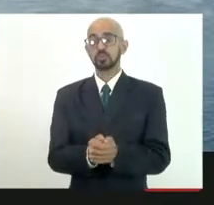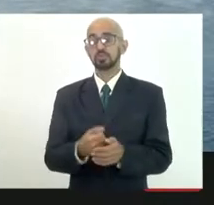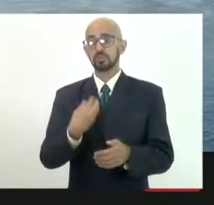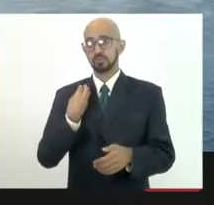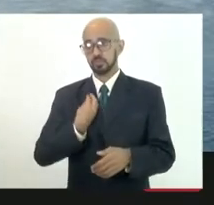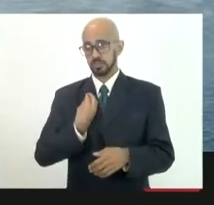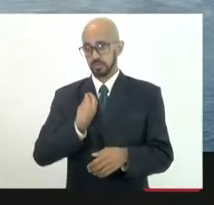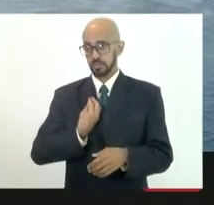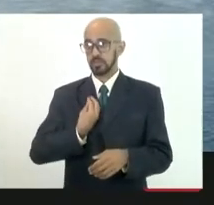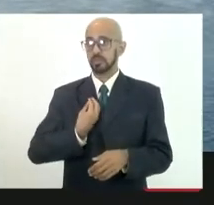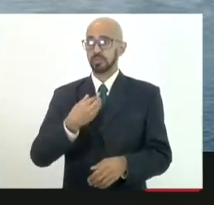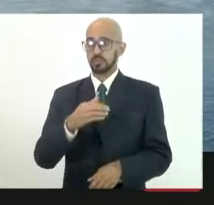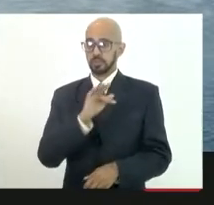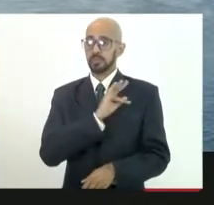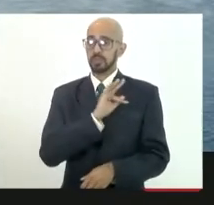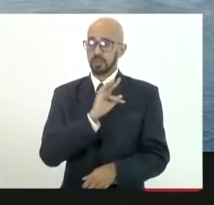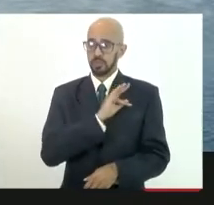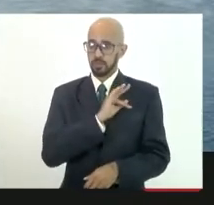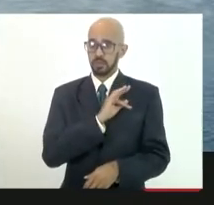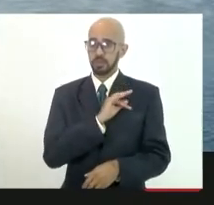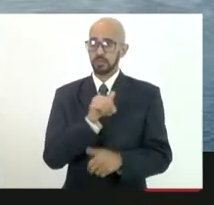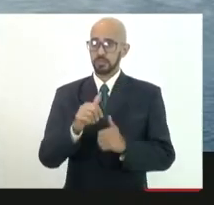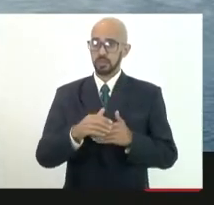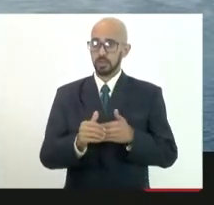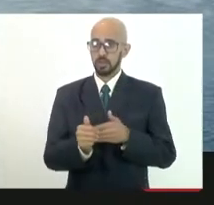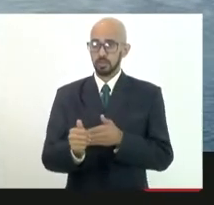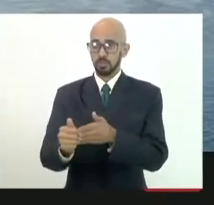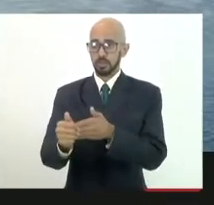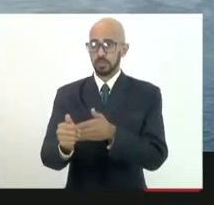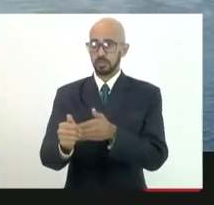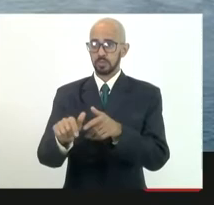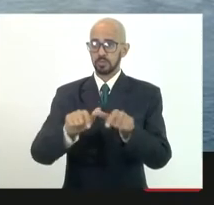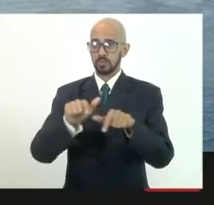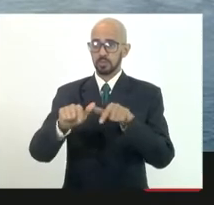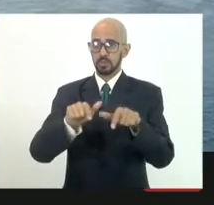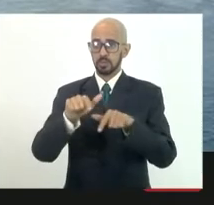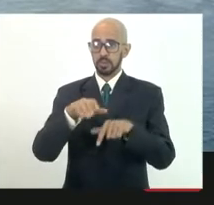que tem conduzido brilhantemente os trabalhos dessa CPI.